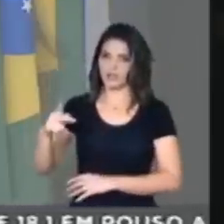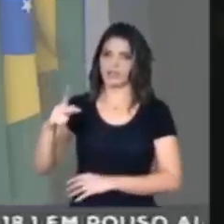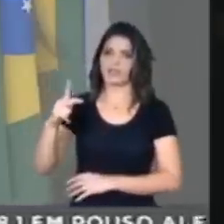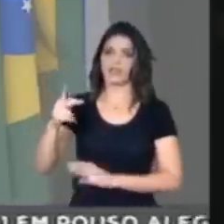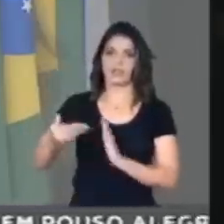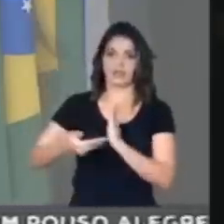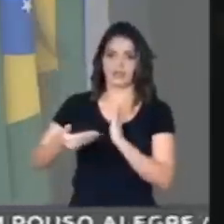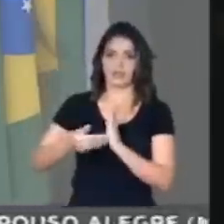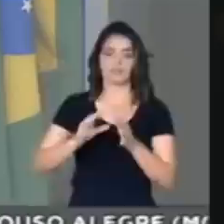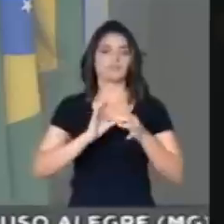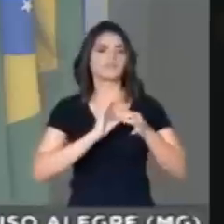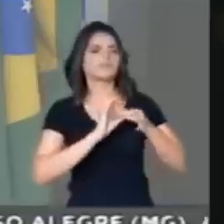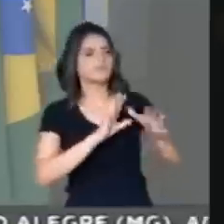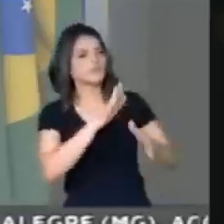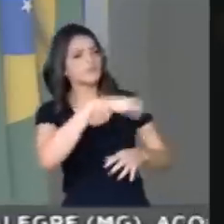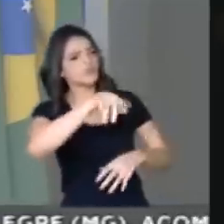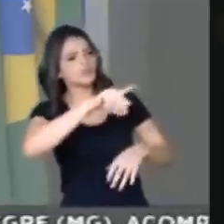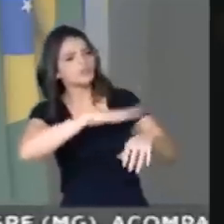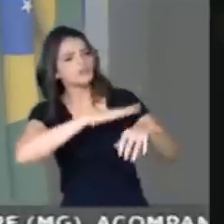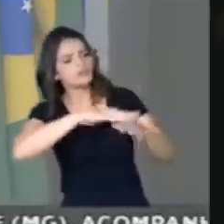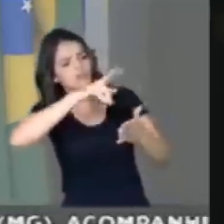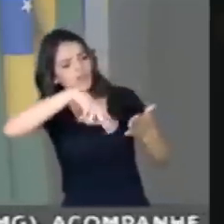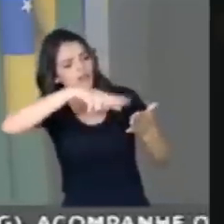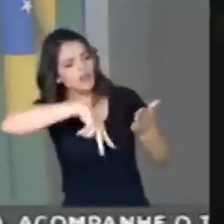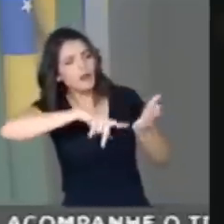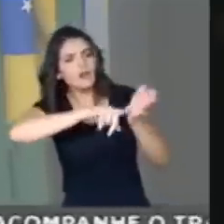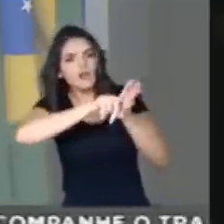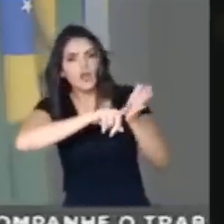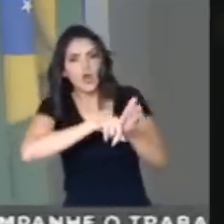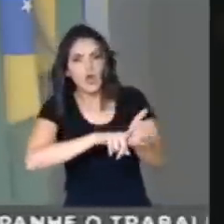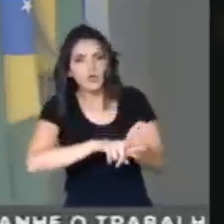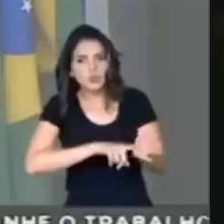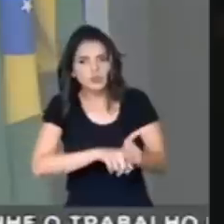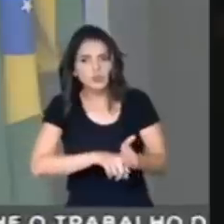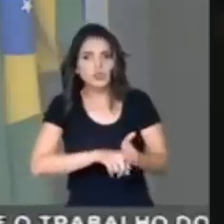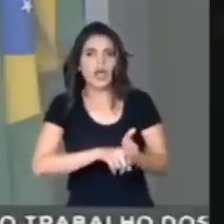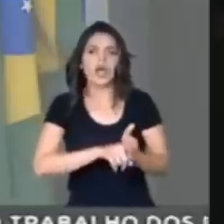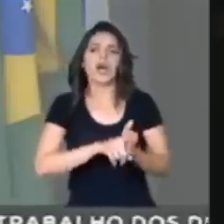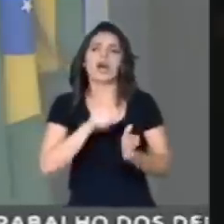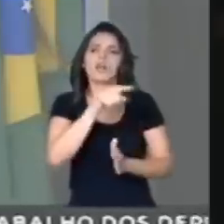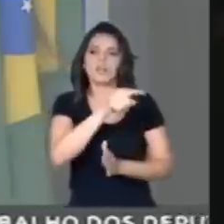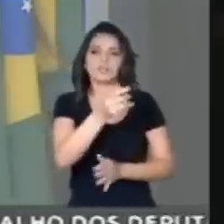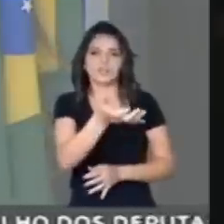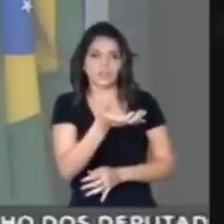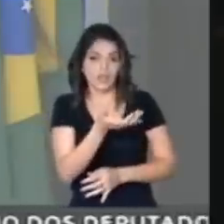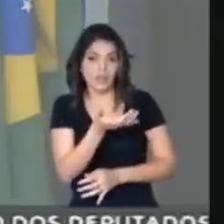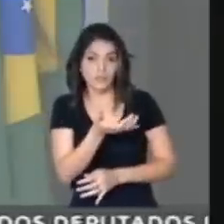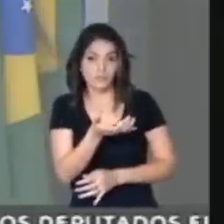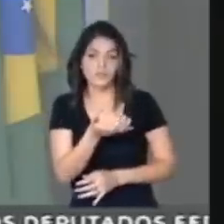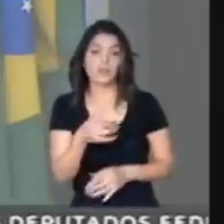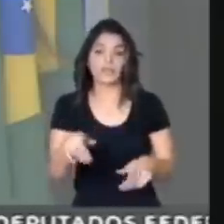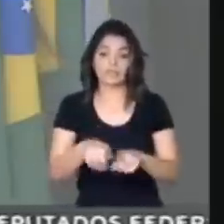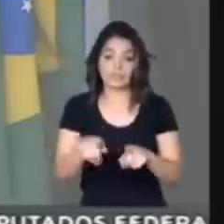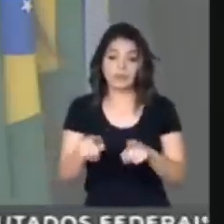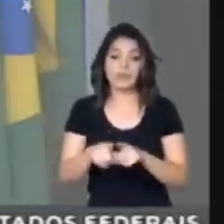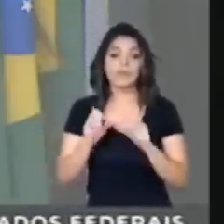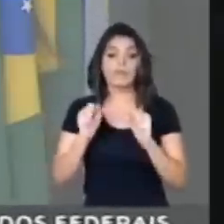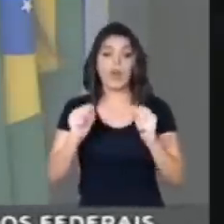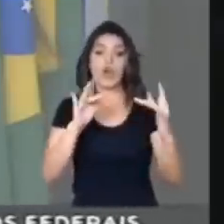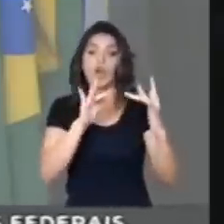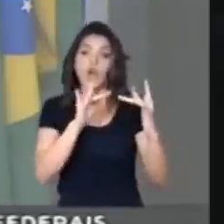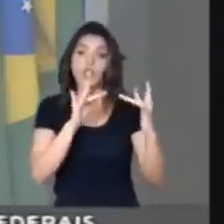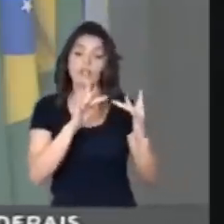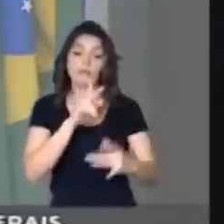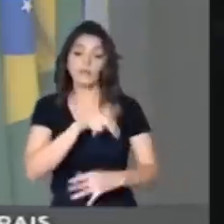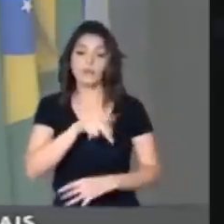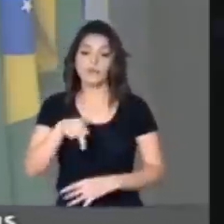disposição, deputado Alencar, para consultá-lo quando bem entender. Se quiser também, tem o contato do